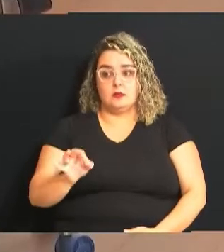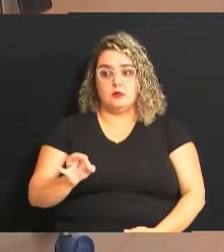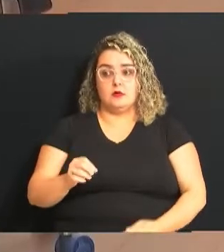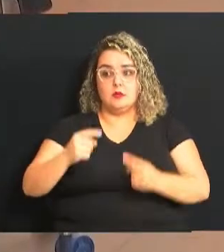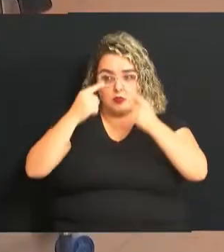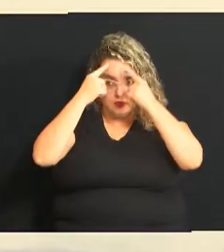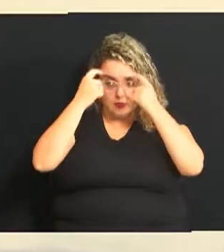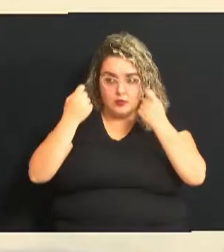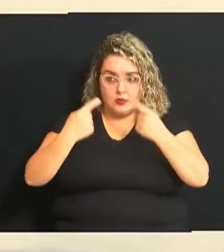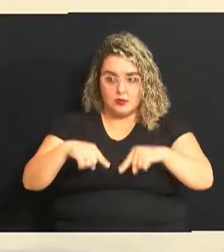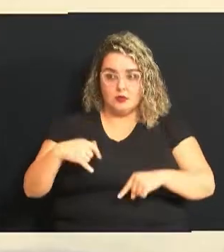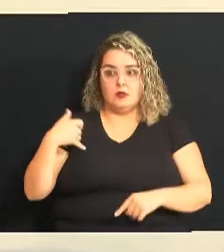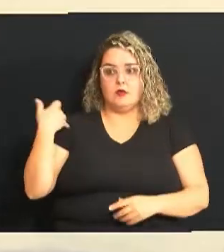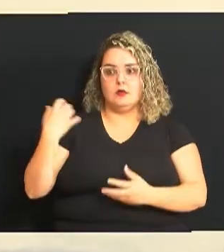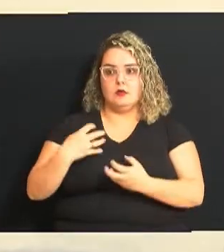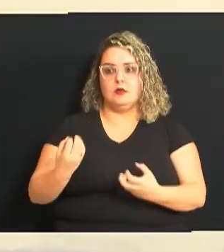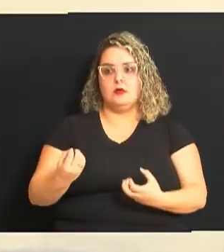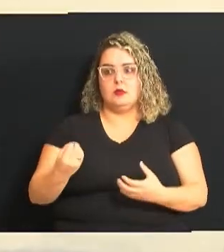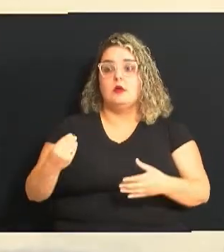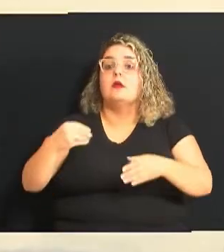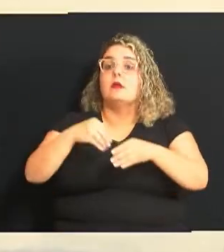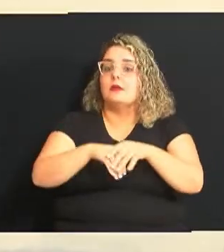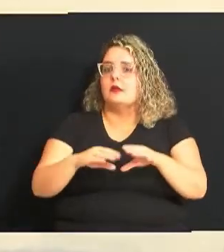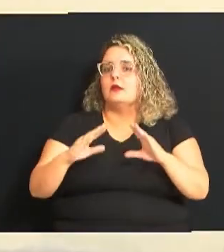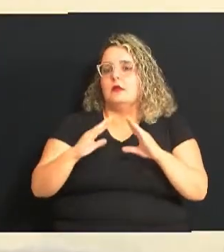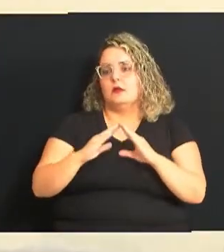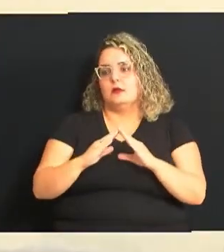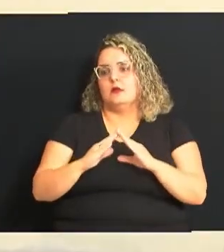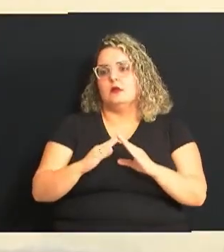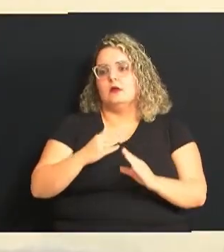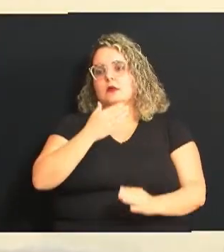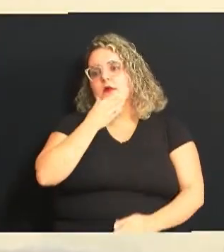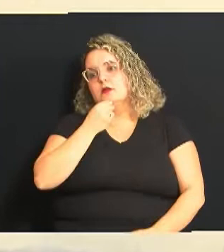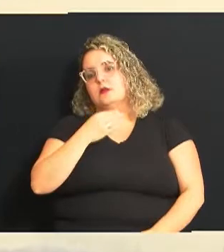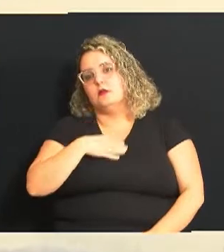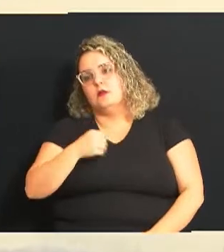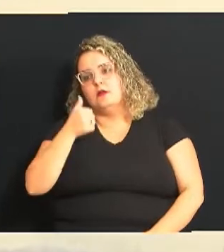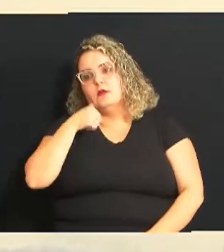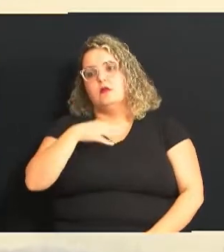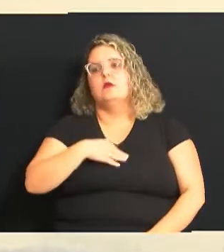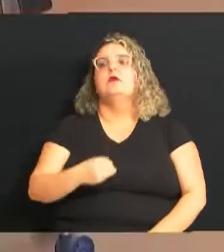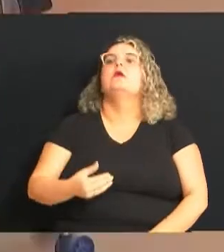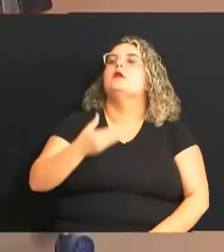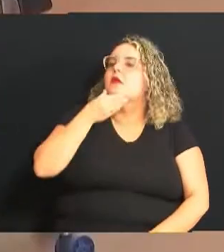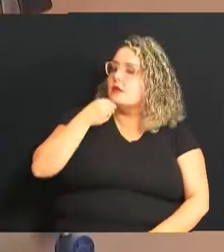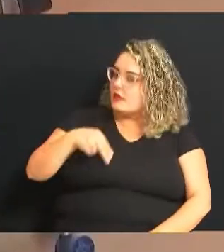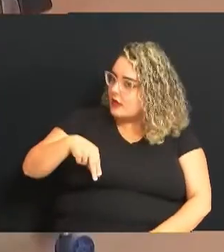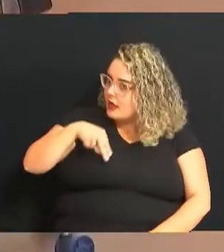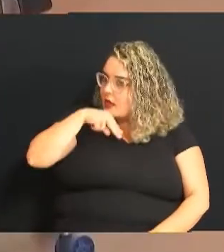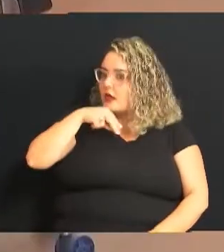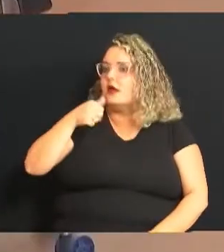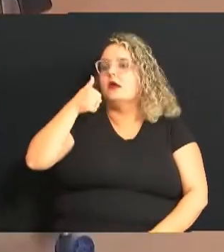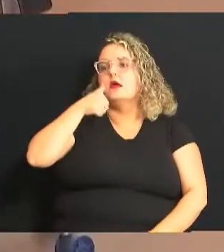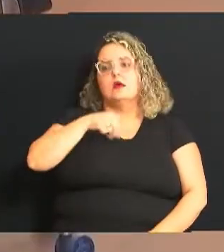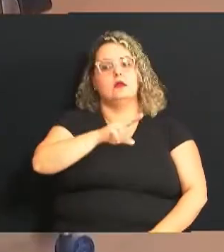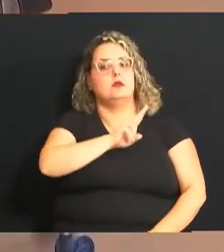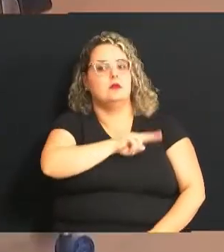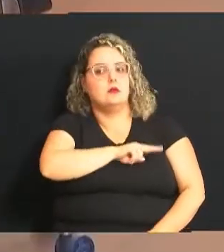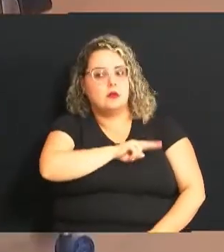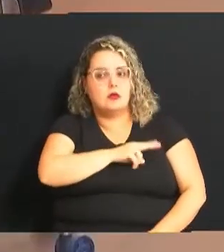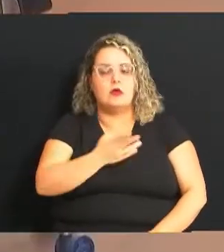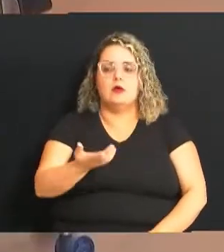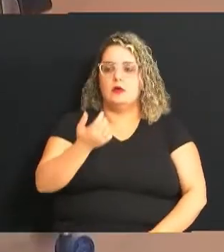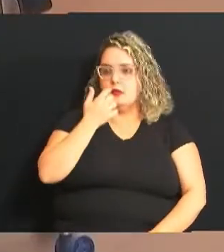pessoa idosa ocorre dentro da própria residência. São os filhos... Netos.